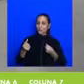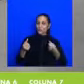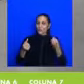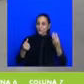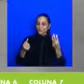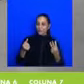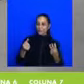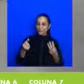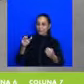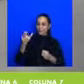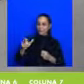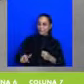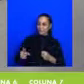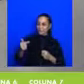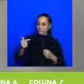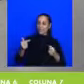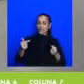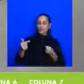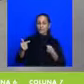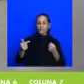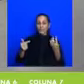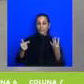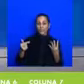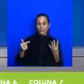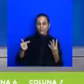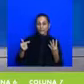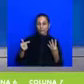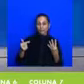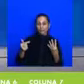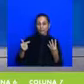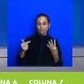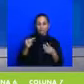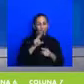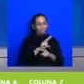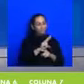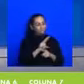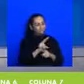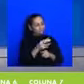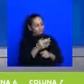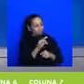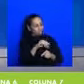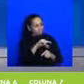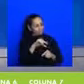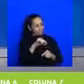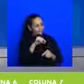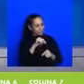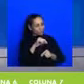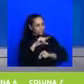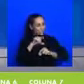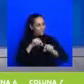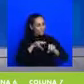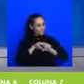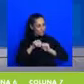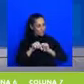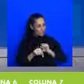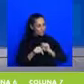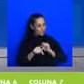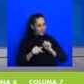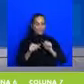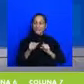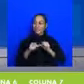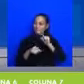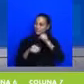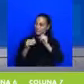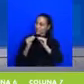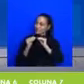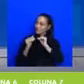3. E coluna 7, número 4. Os auditores confirmam os números sorteados no Super 7? Sim,